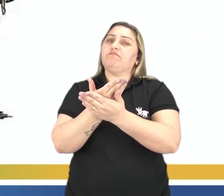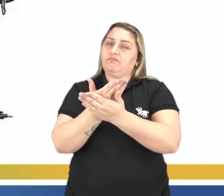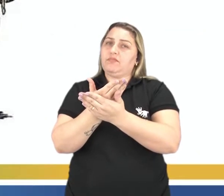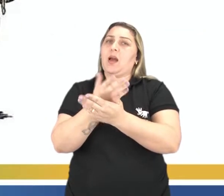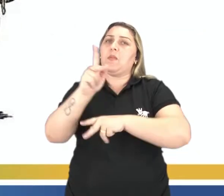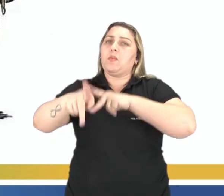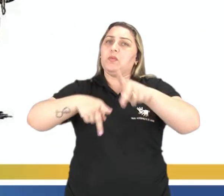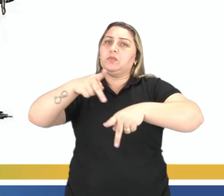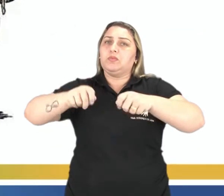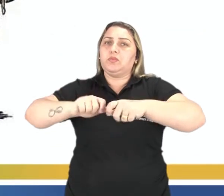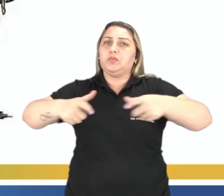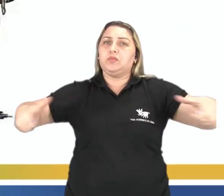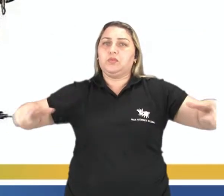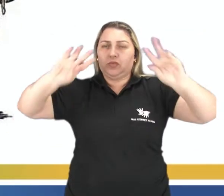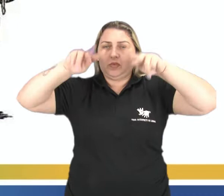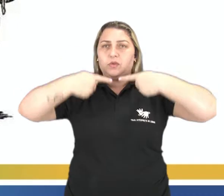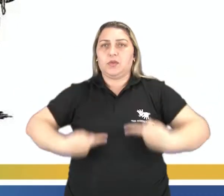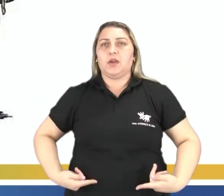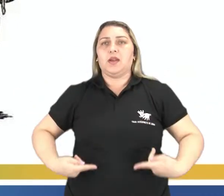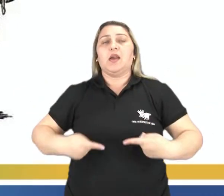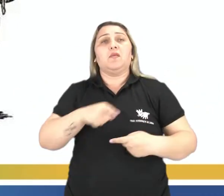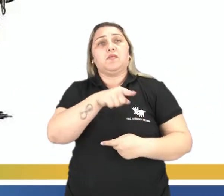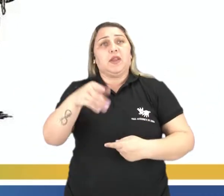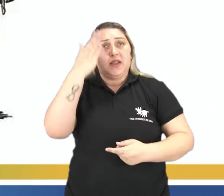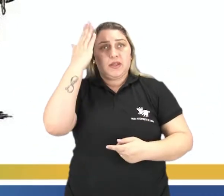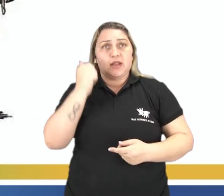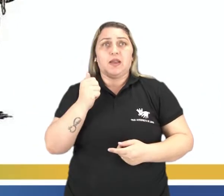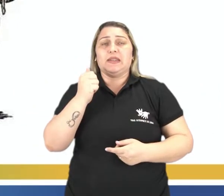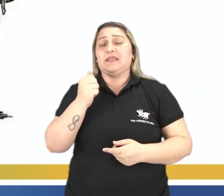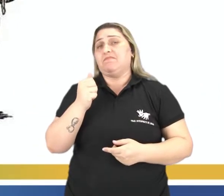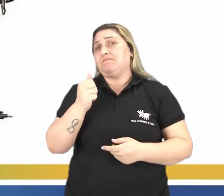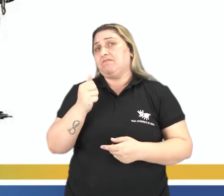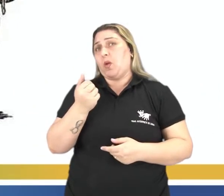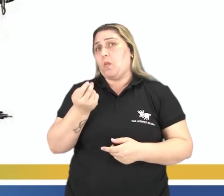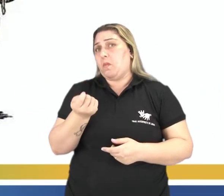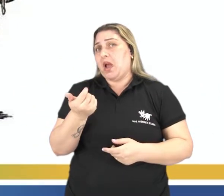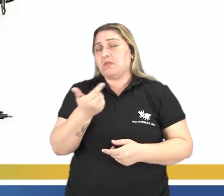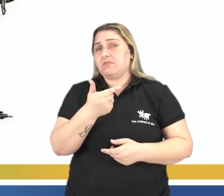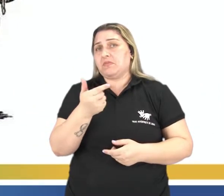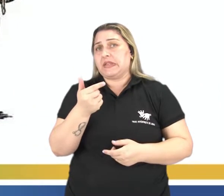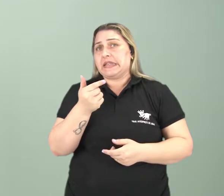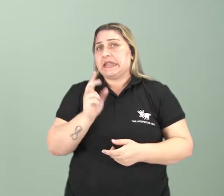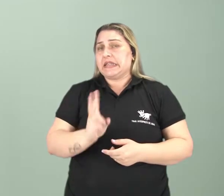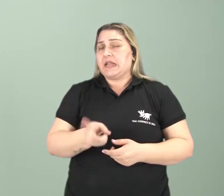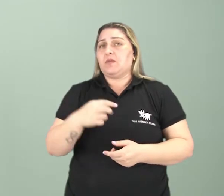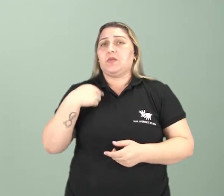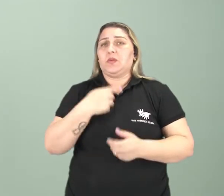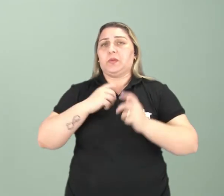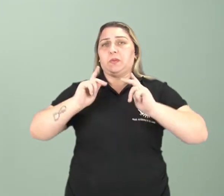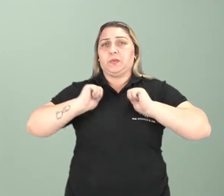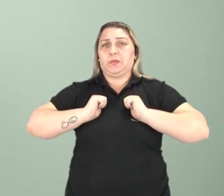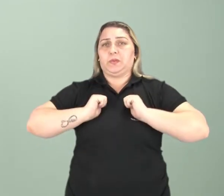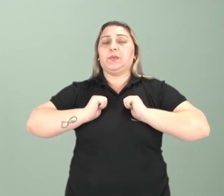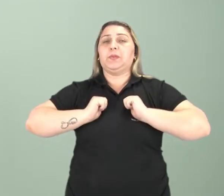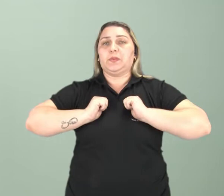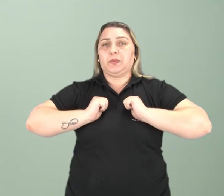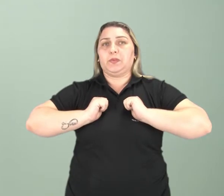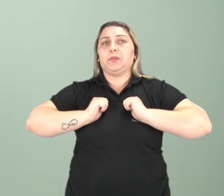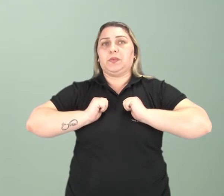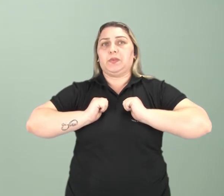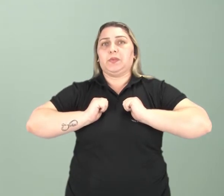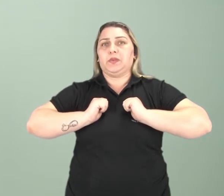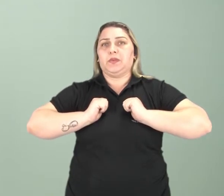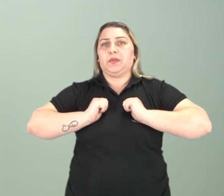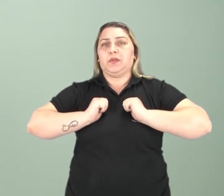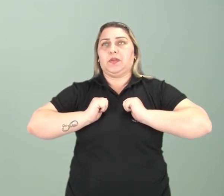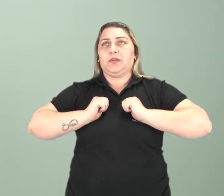dinâmica populacional humana. Como vocês sabem, nem sempre nós humanos se comportamos e nos comportamos